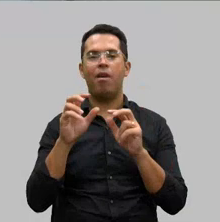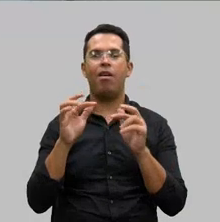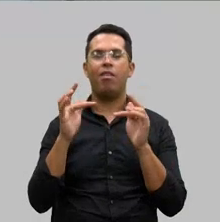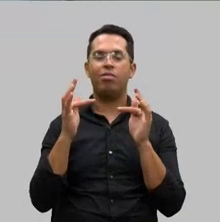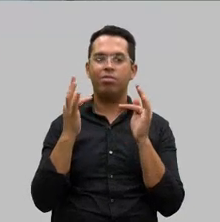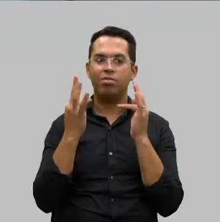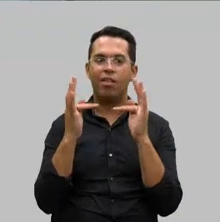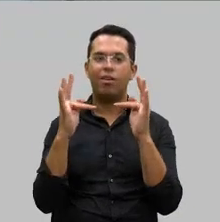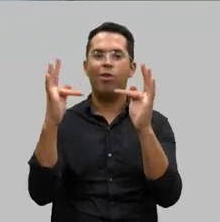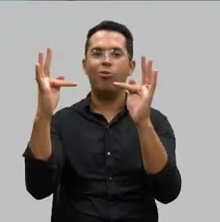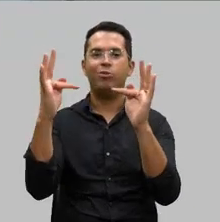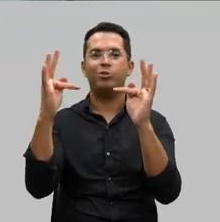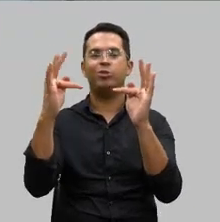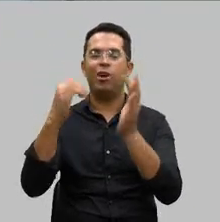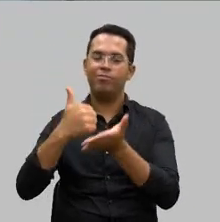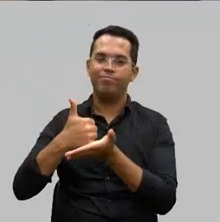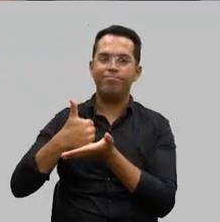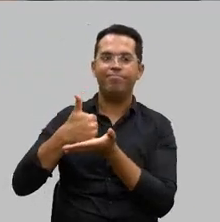conhece